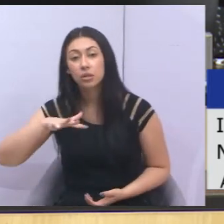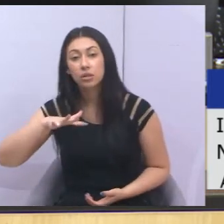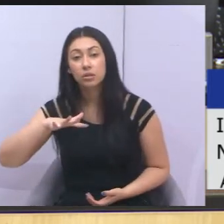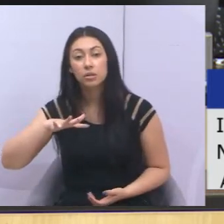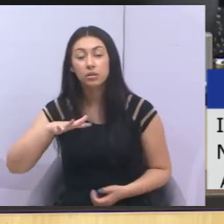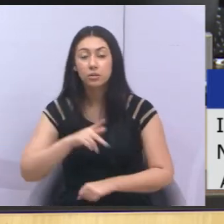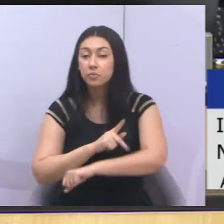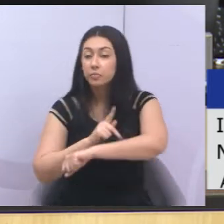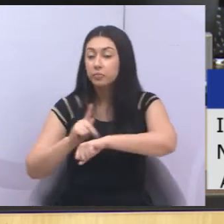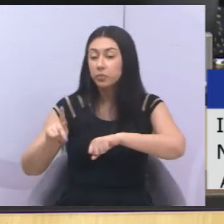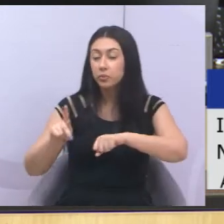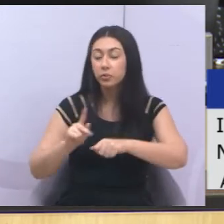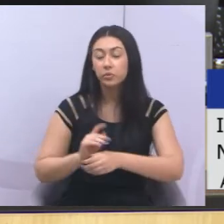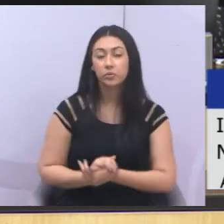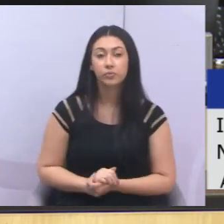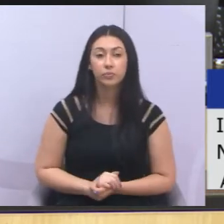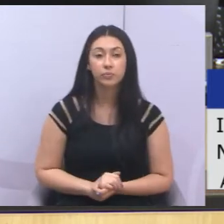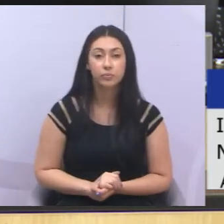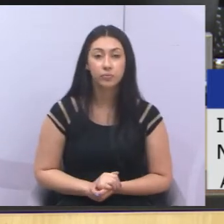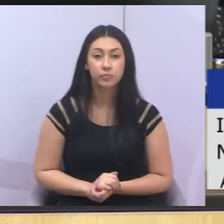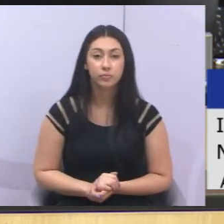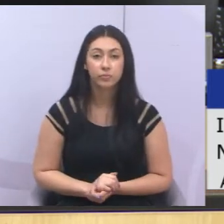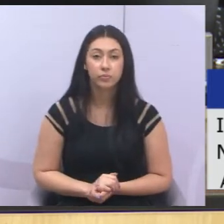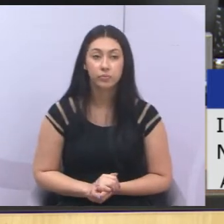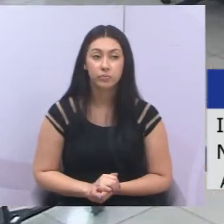de nossas crianças.